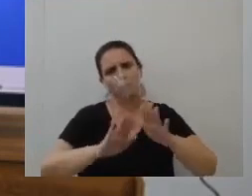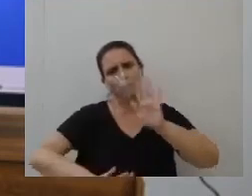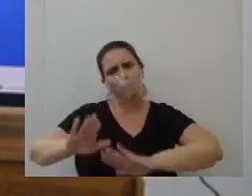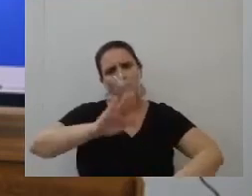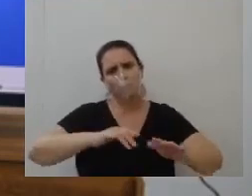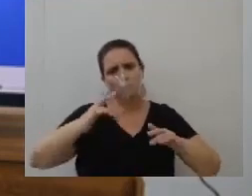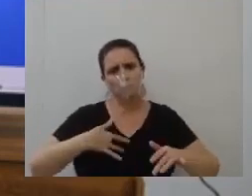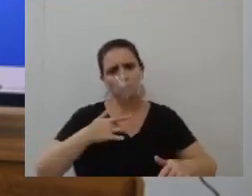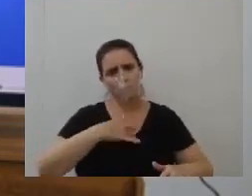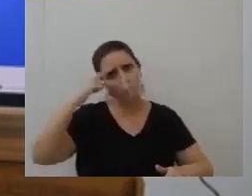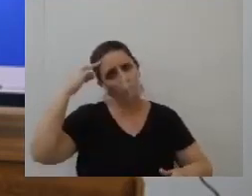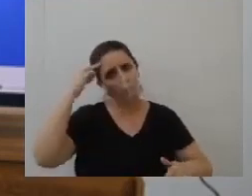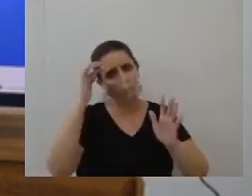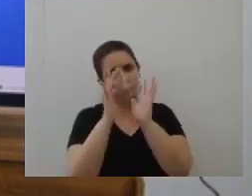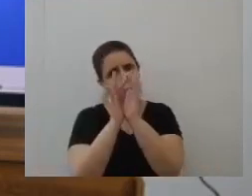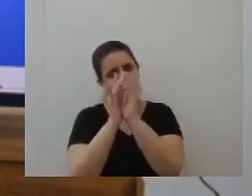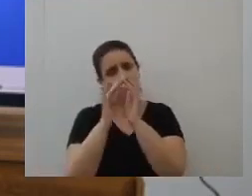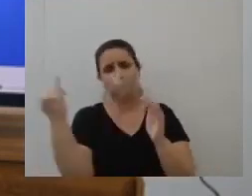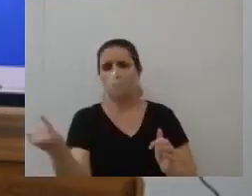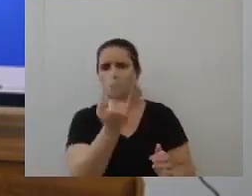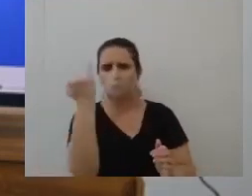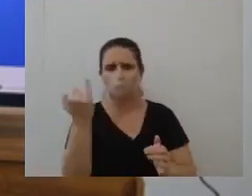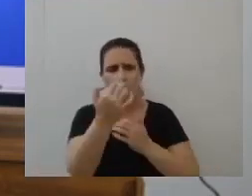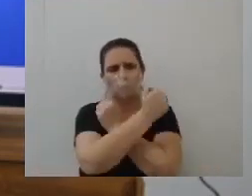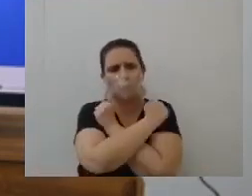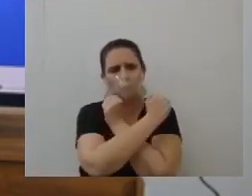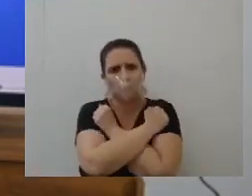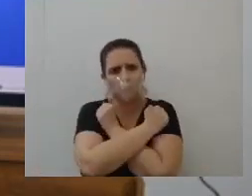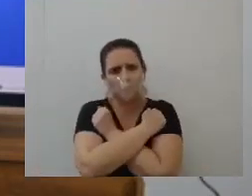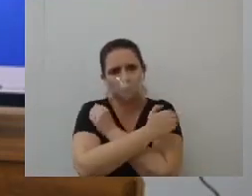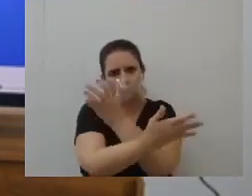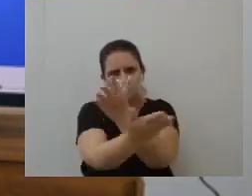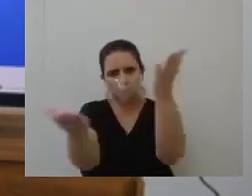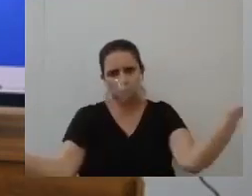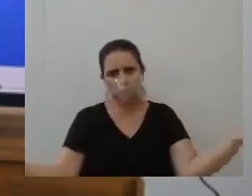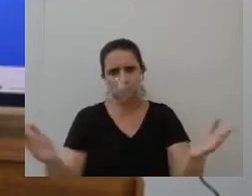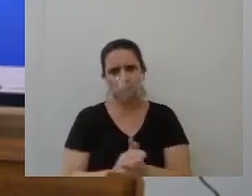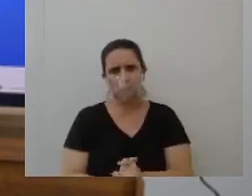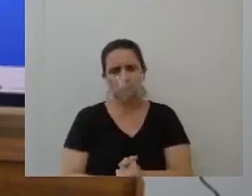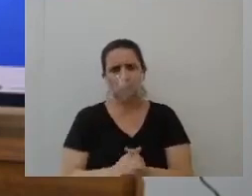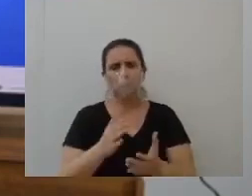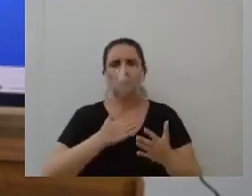da mente. Muito importante isso. Um abraço para todo mundo,